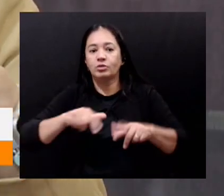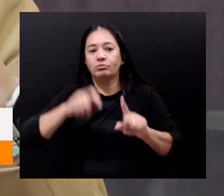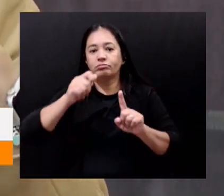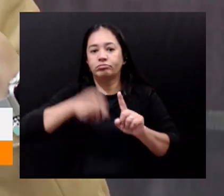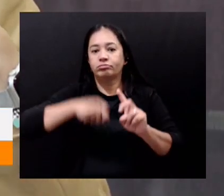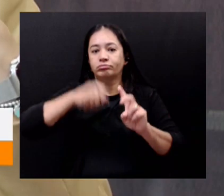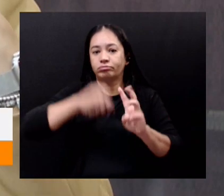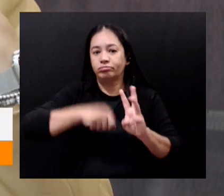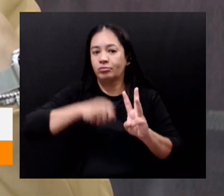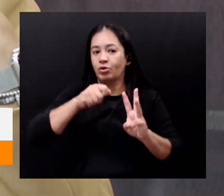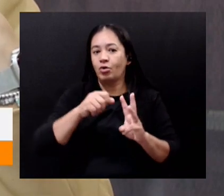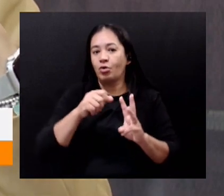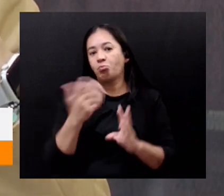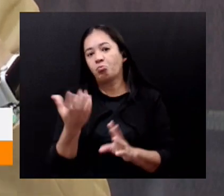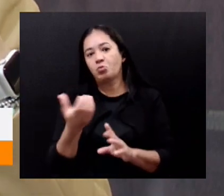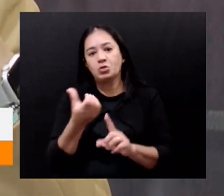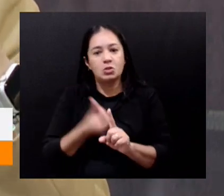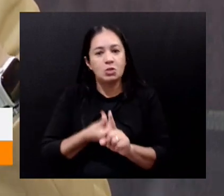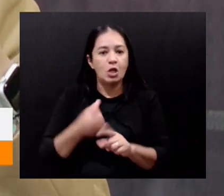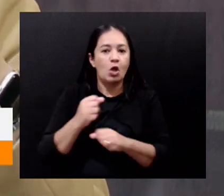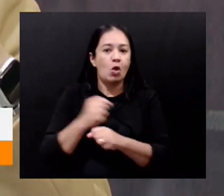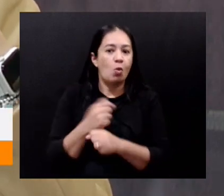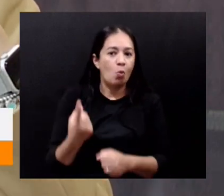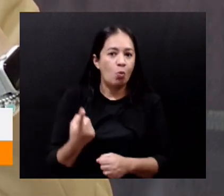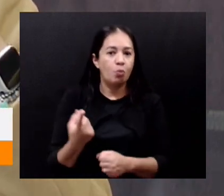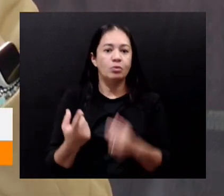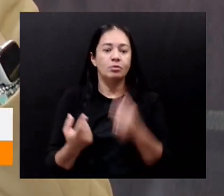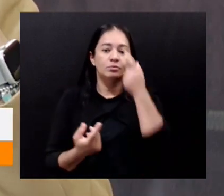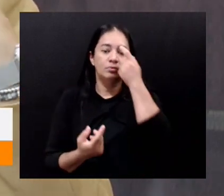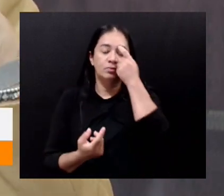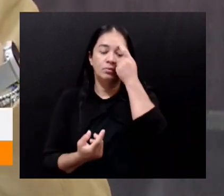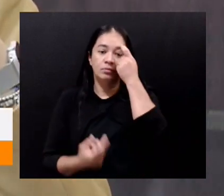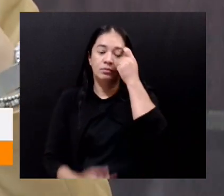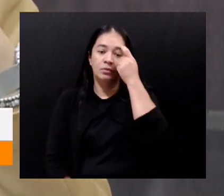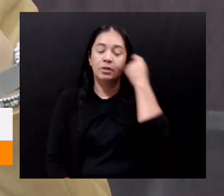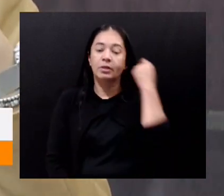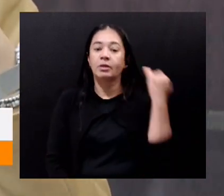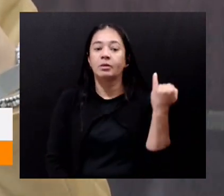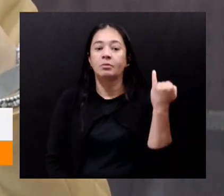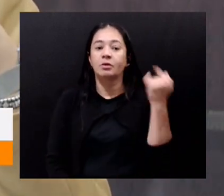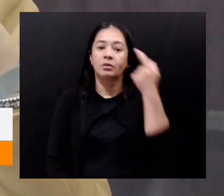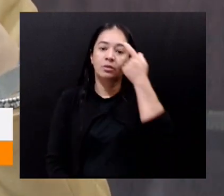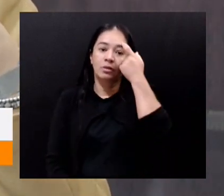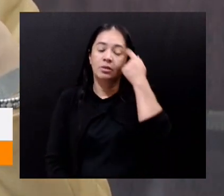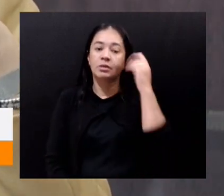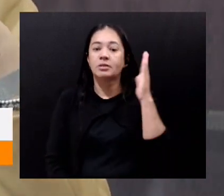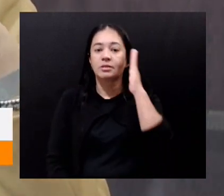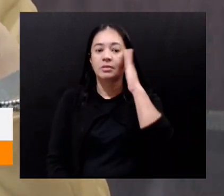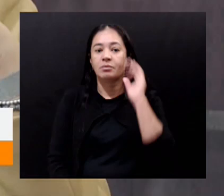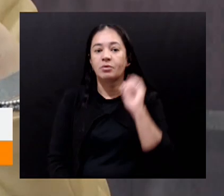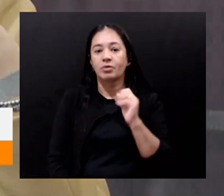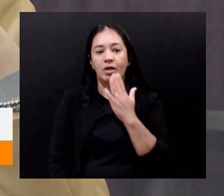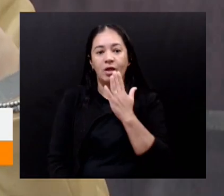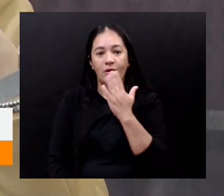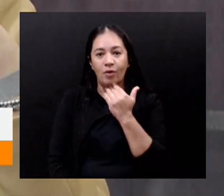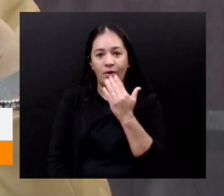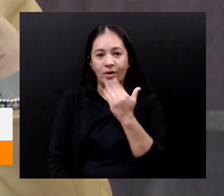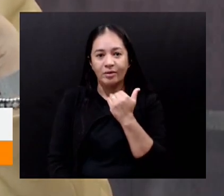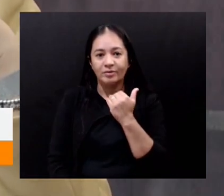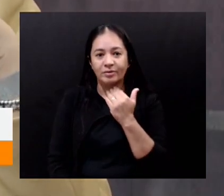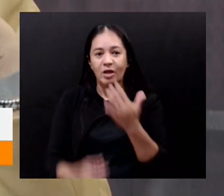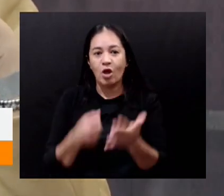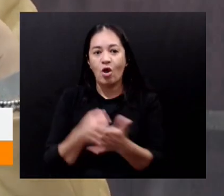1 ano. É importante saber que o subsídio de alimentação é obrigatório as entidades patronais